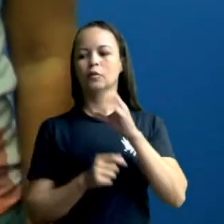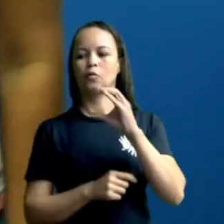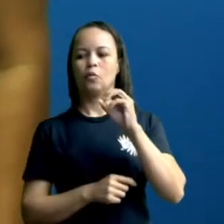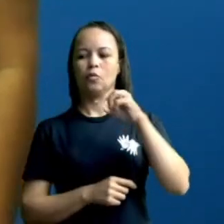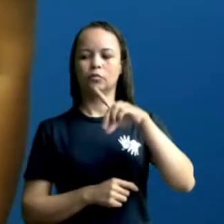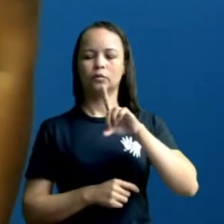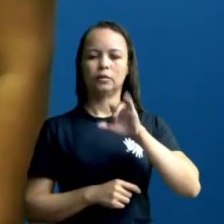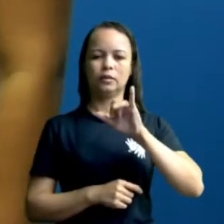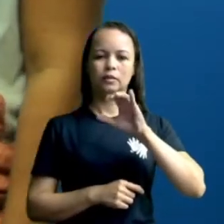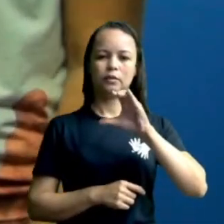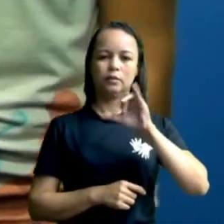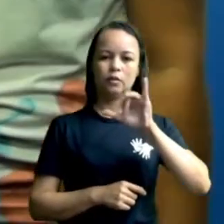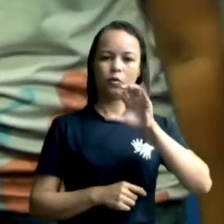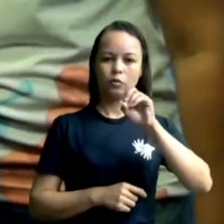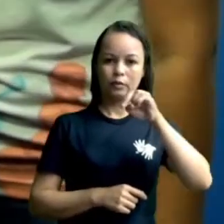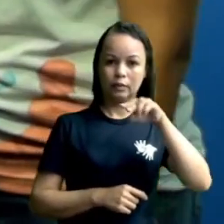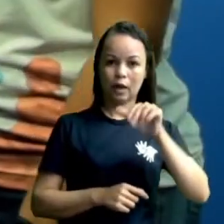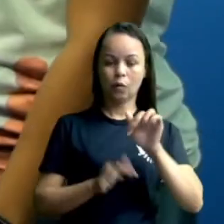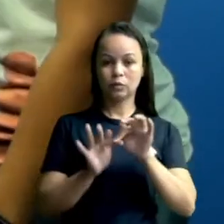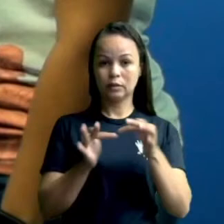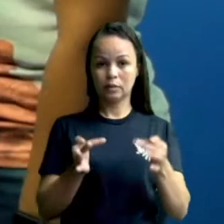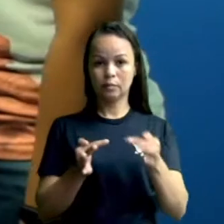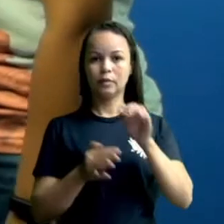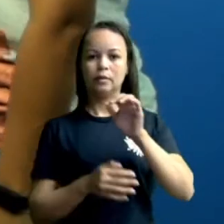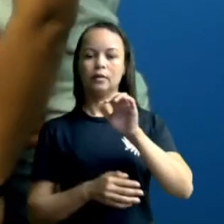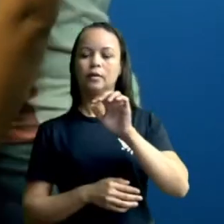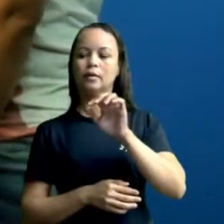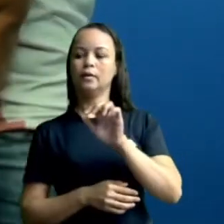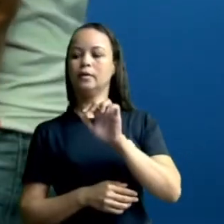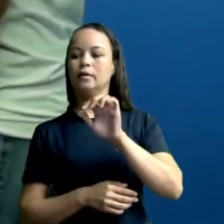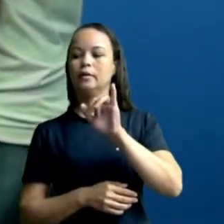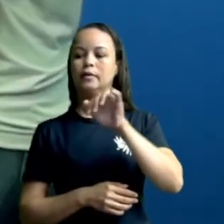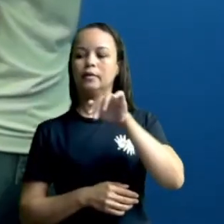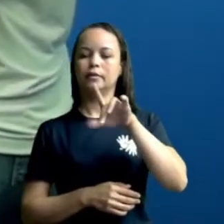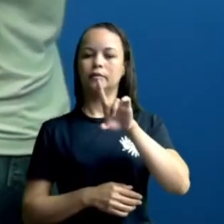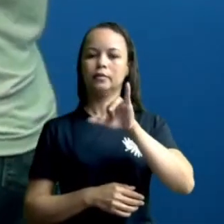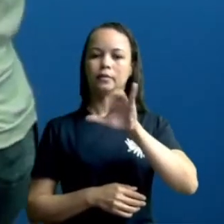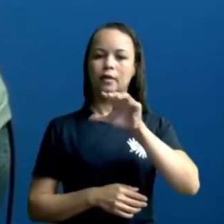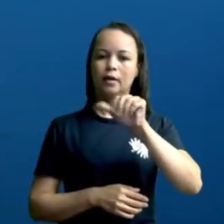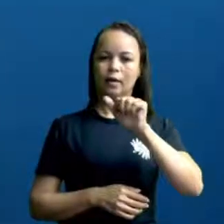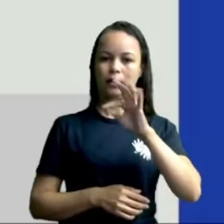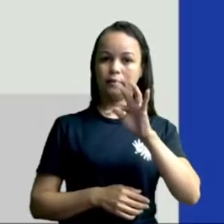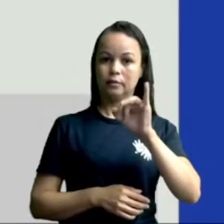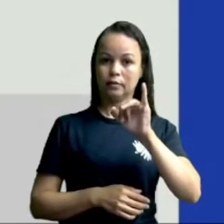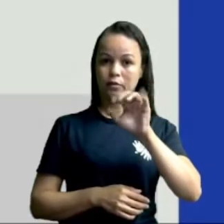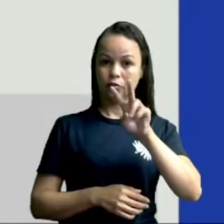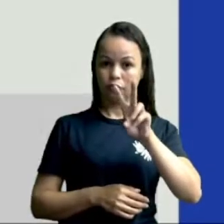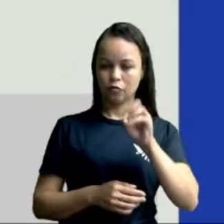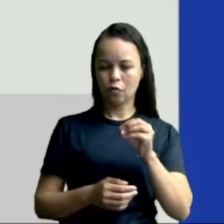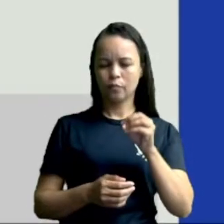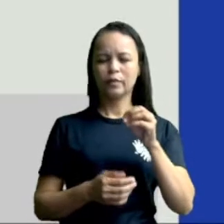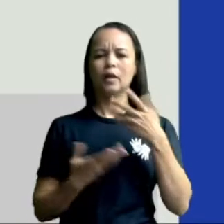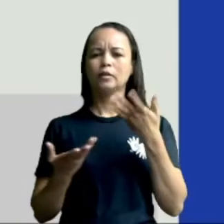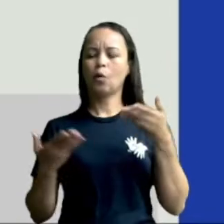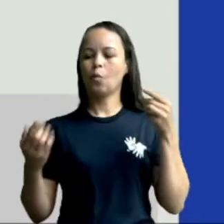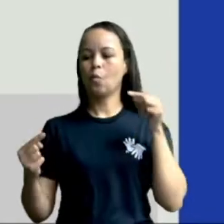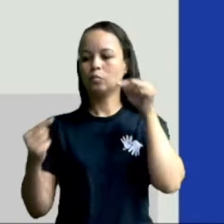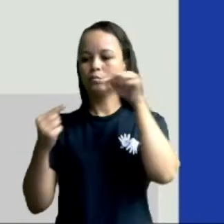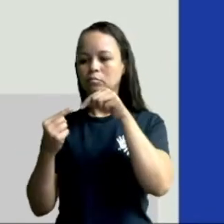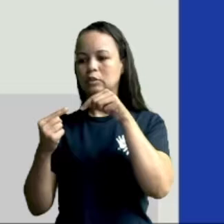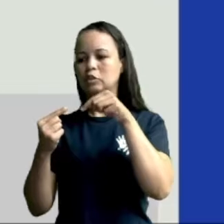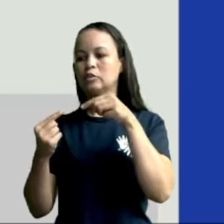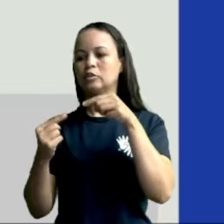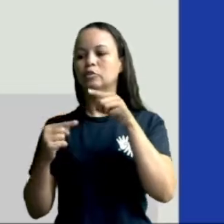de indicativo. O objetivo da nossa aula de hoje é aprender sobre o condicional e a utilizar